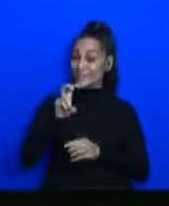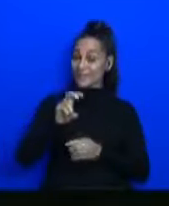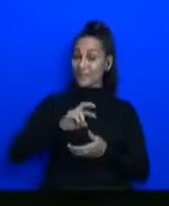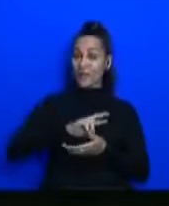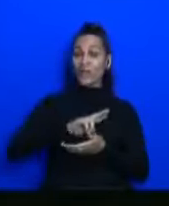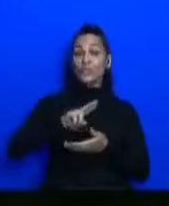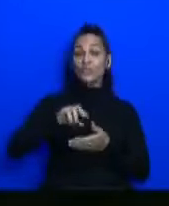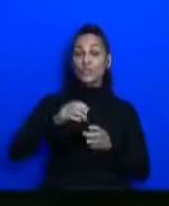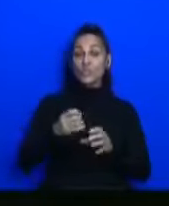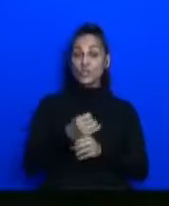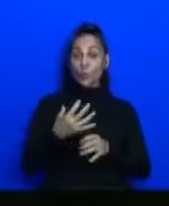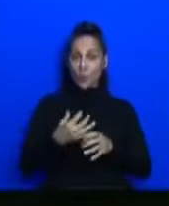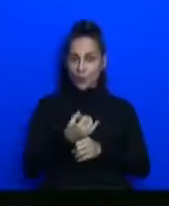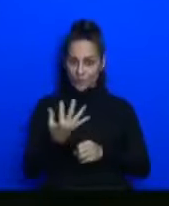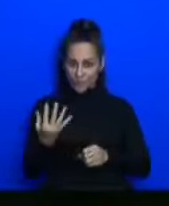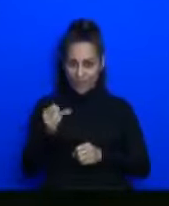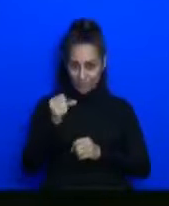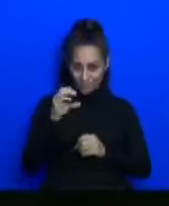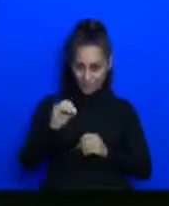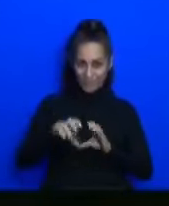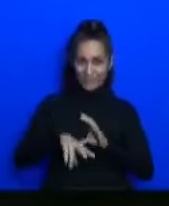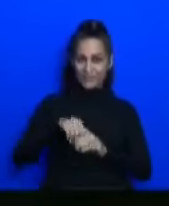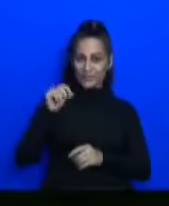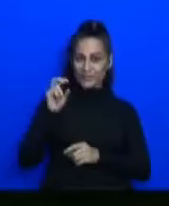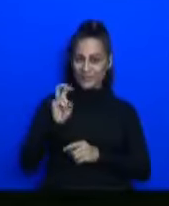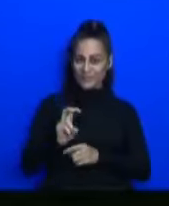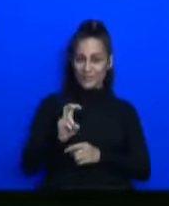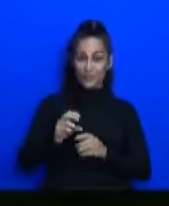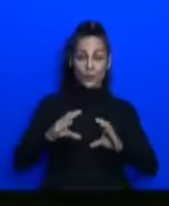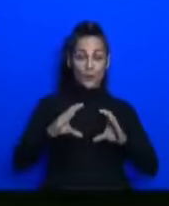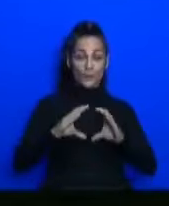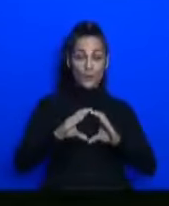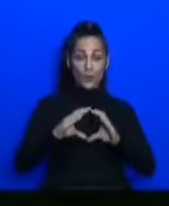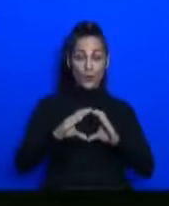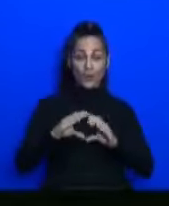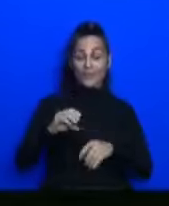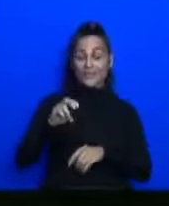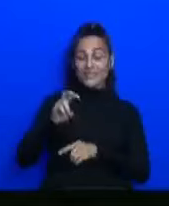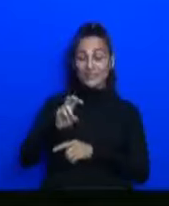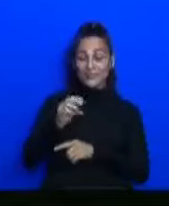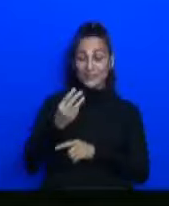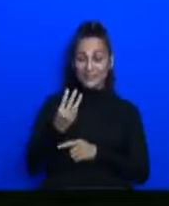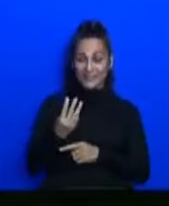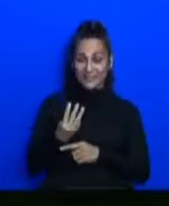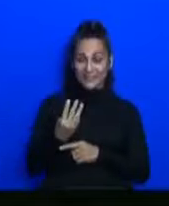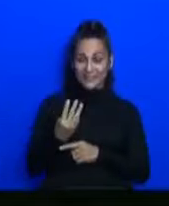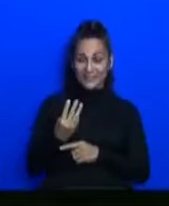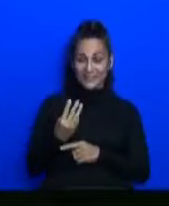de 80 números. Batemos a quarta bola, que é o 53.